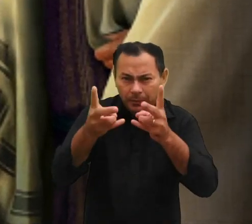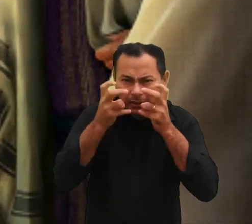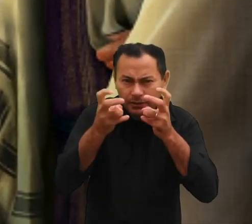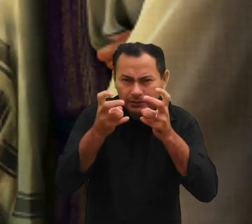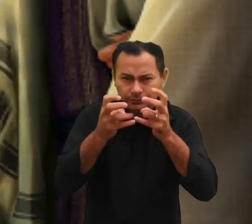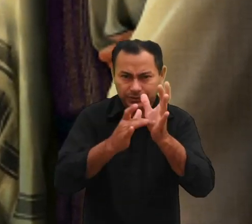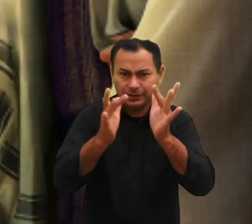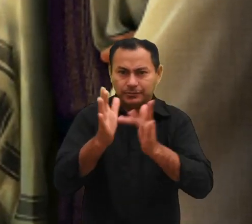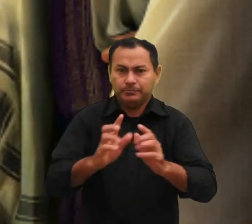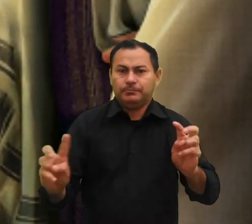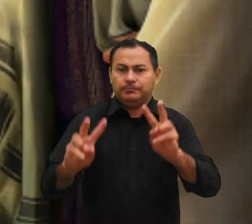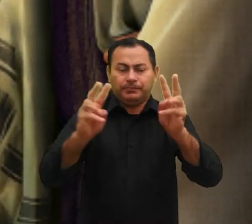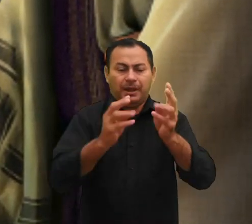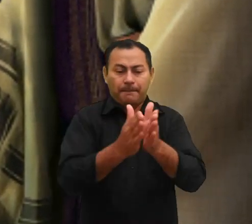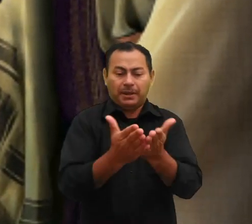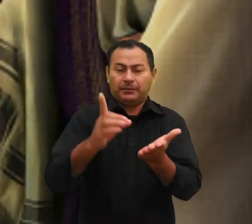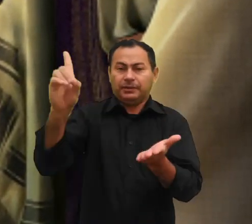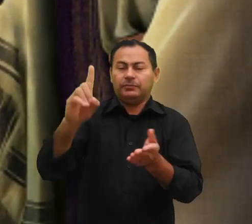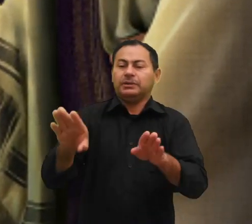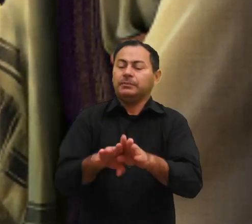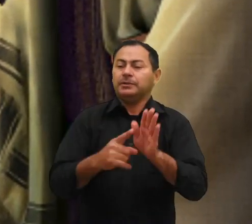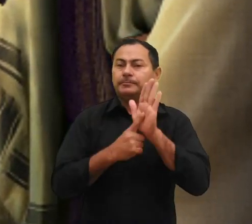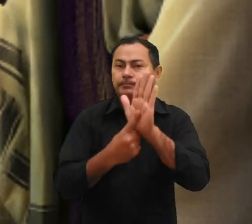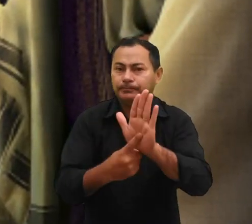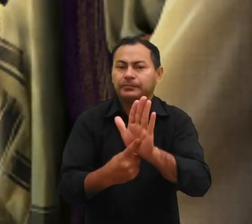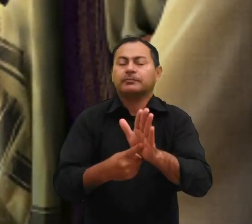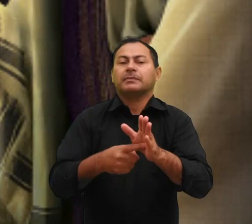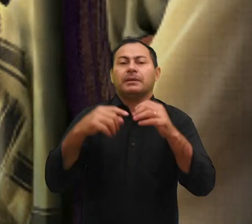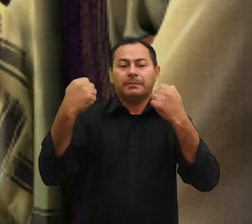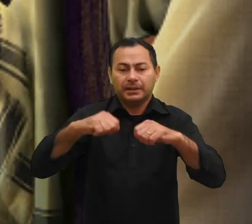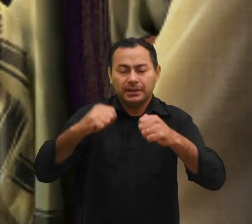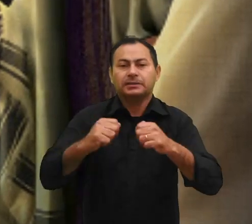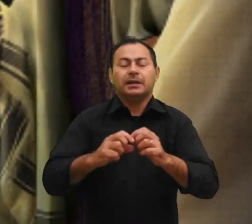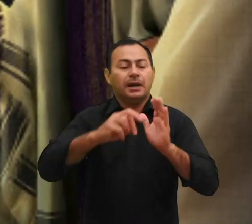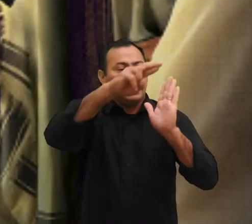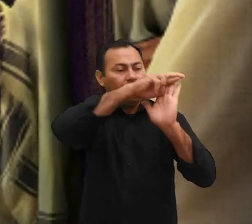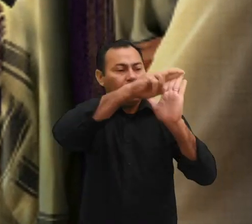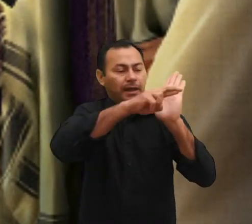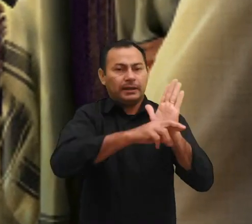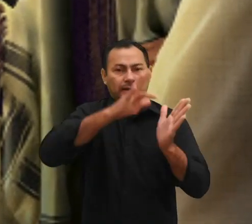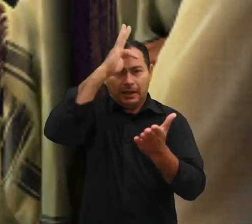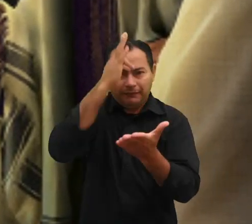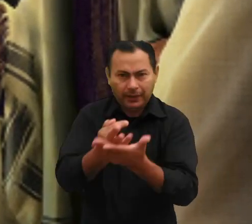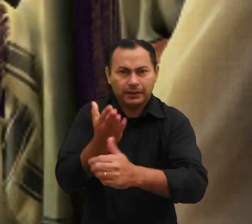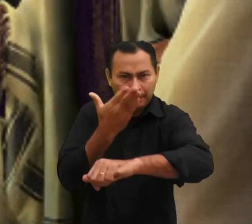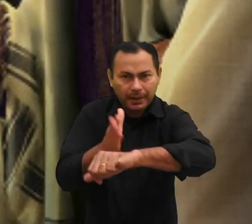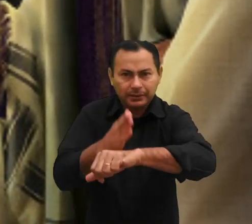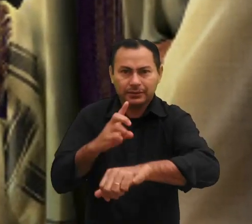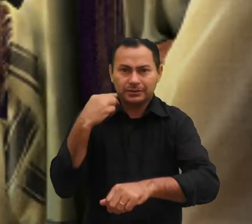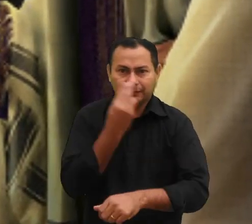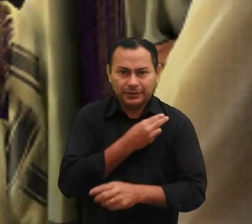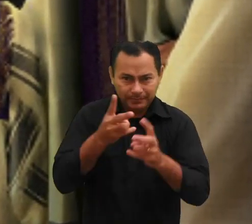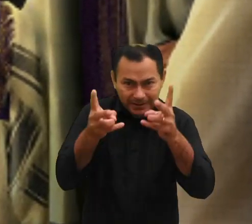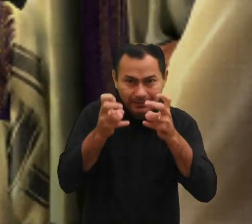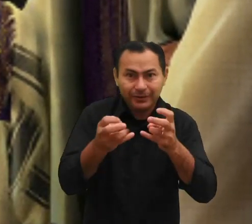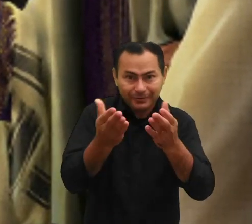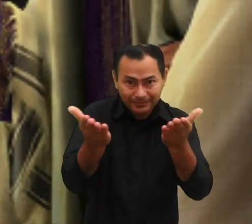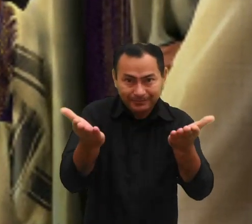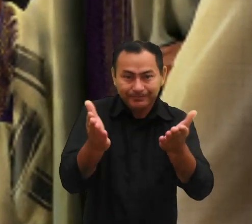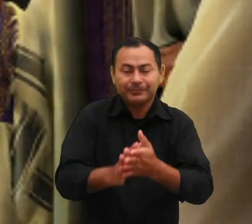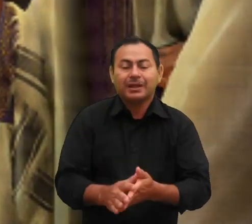Você vê como Jesus, além de valorizar as Escrituras, ainda destacou que elas devem ser a regra da fé e prática da nossa